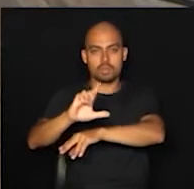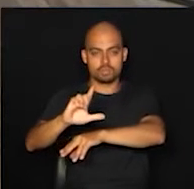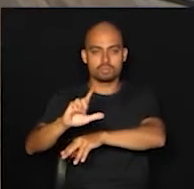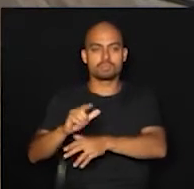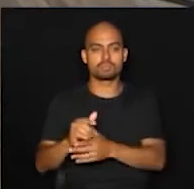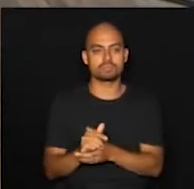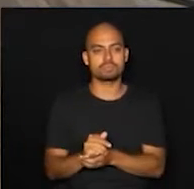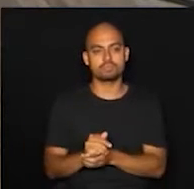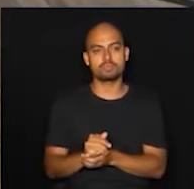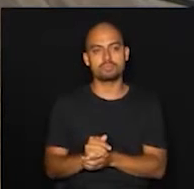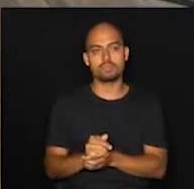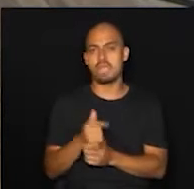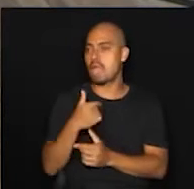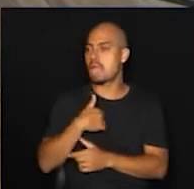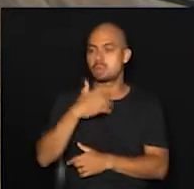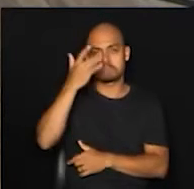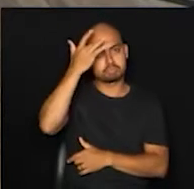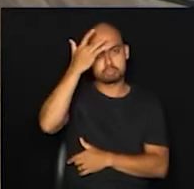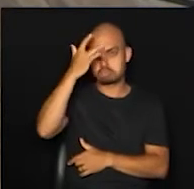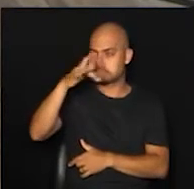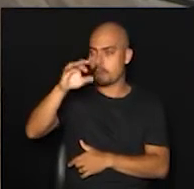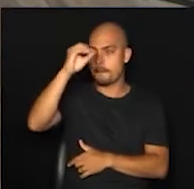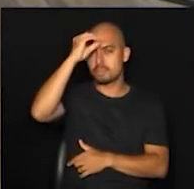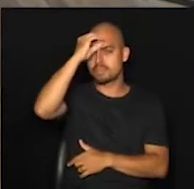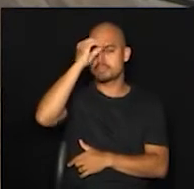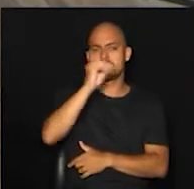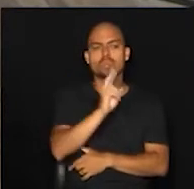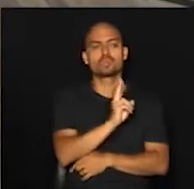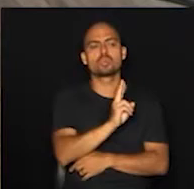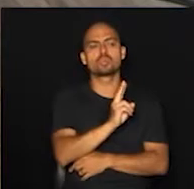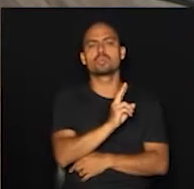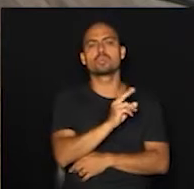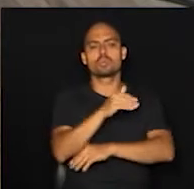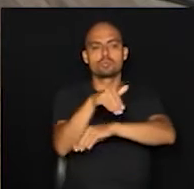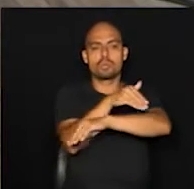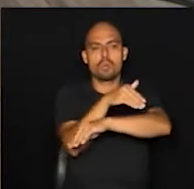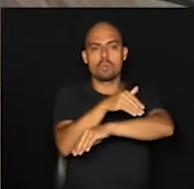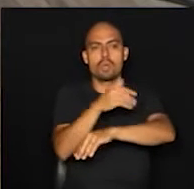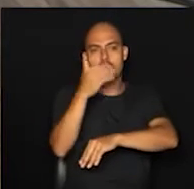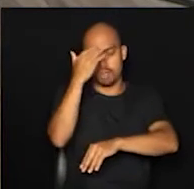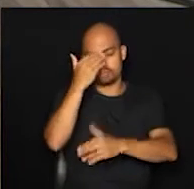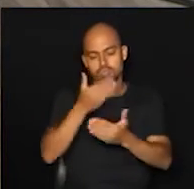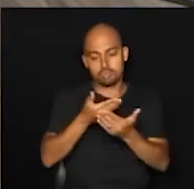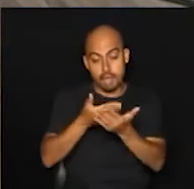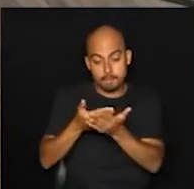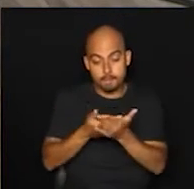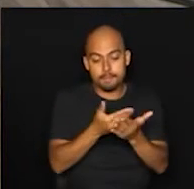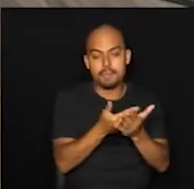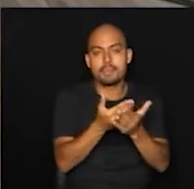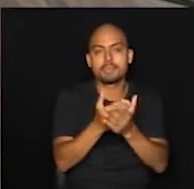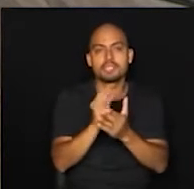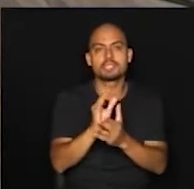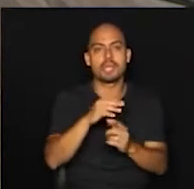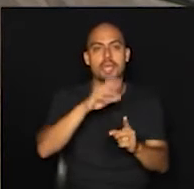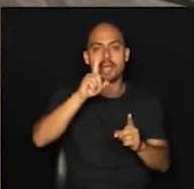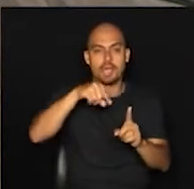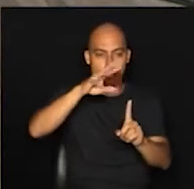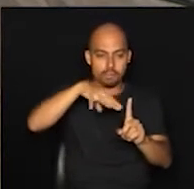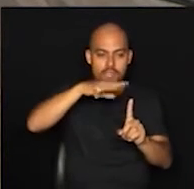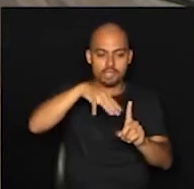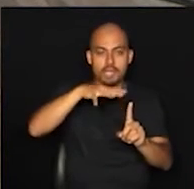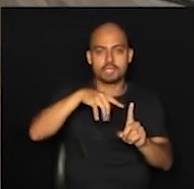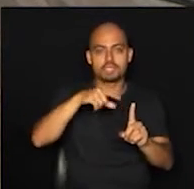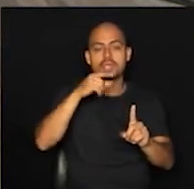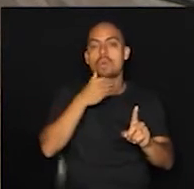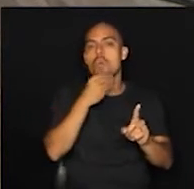que eu confesso que eu não sabia a origem, e estudando, então, eu aprendi que é uma homenagem aí ao marido